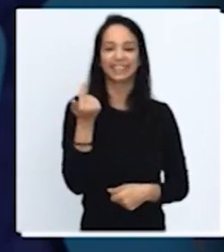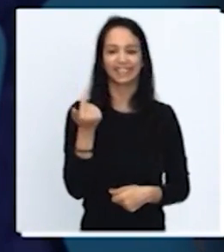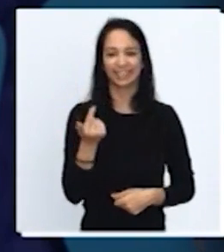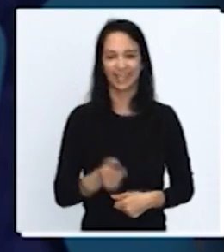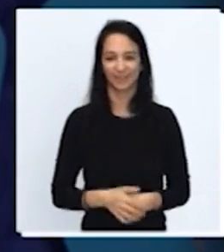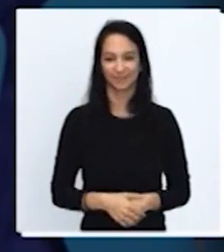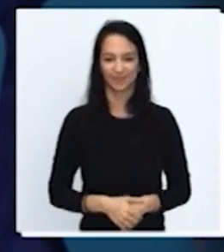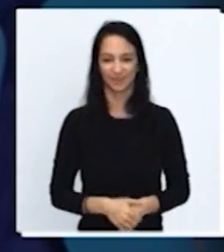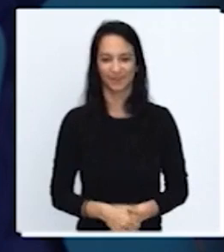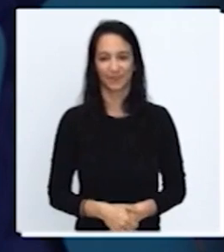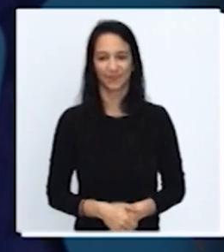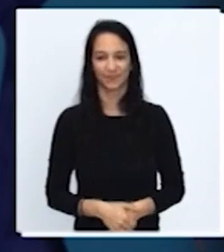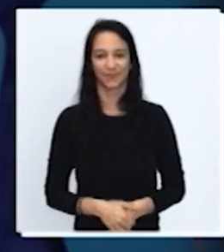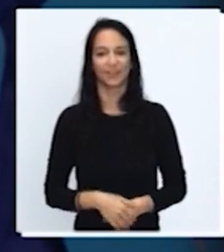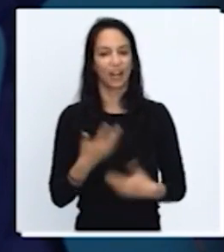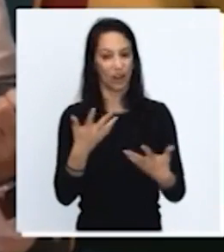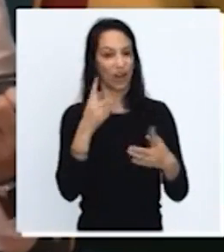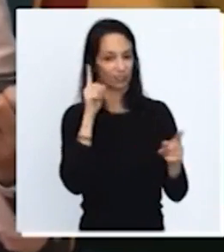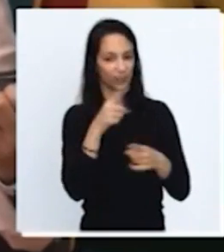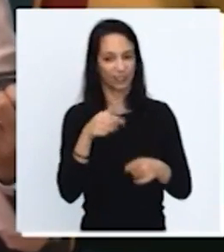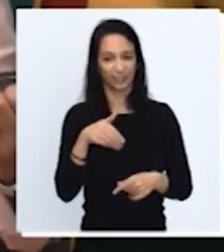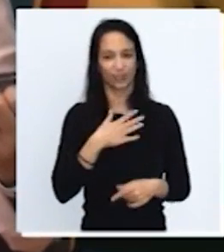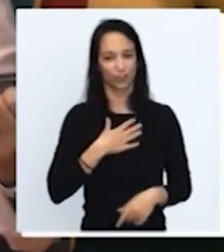lá? Gosto de rimar.